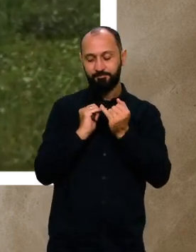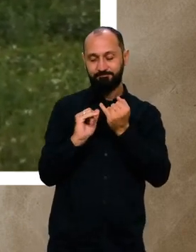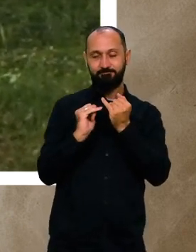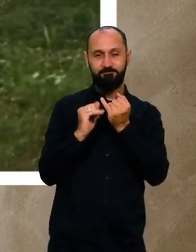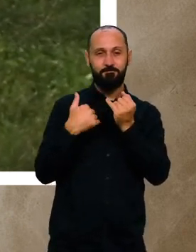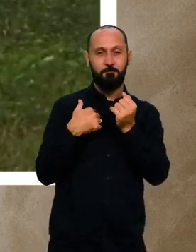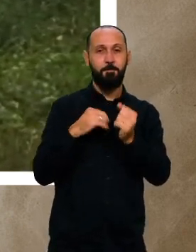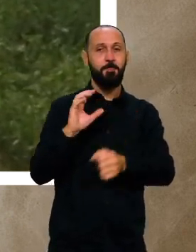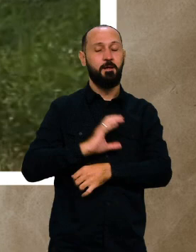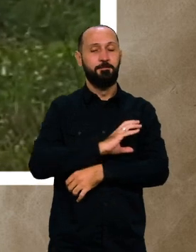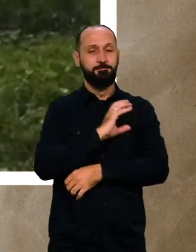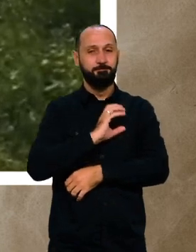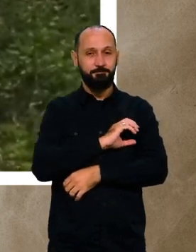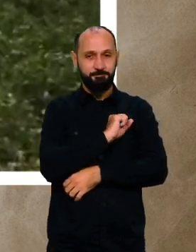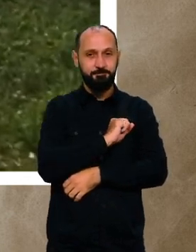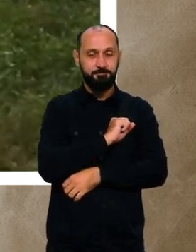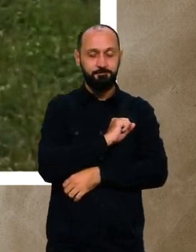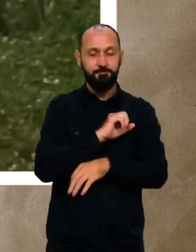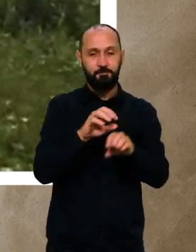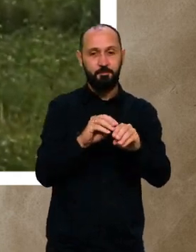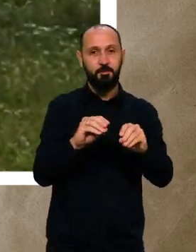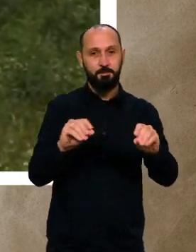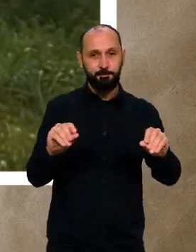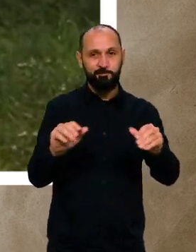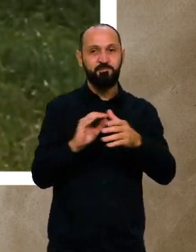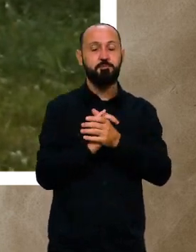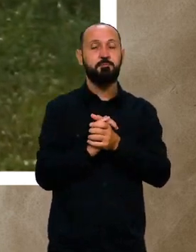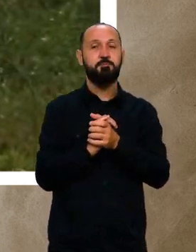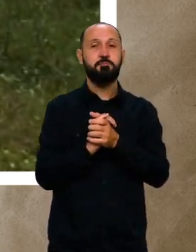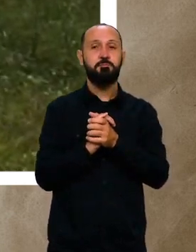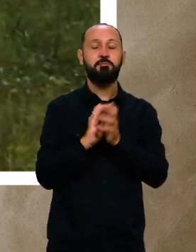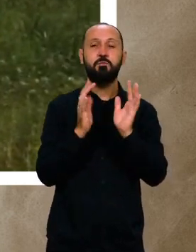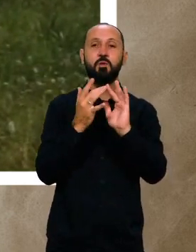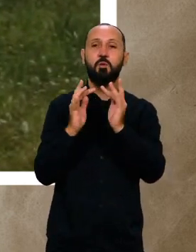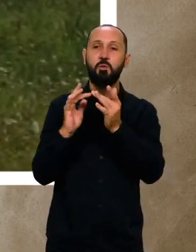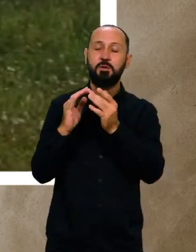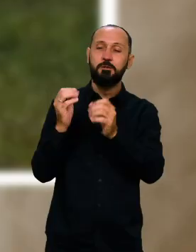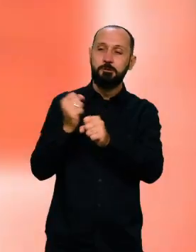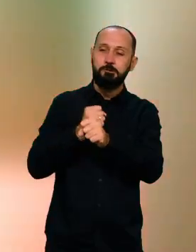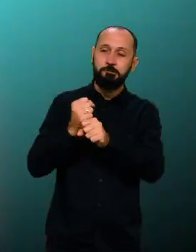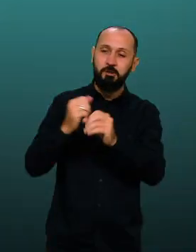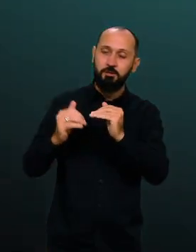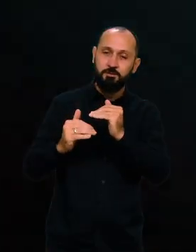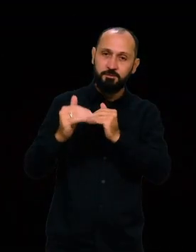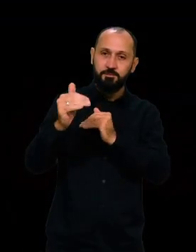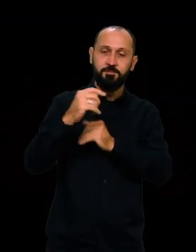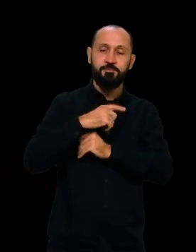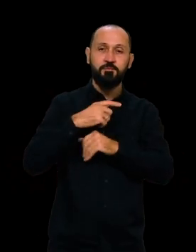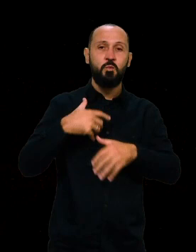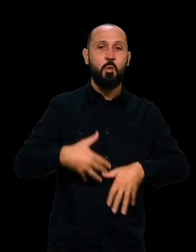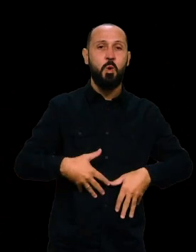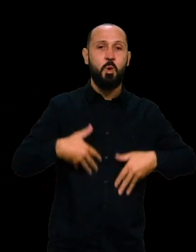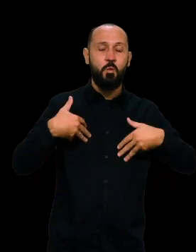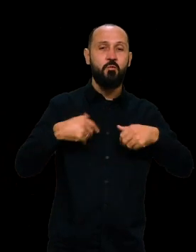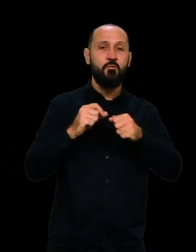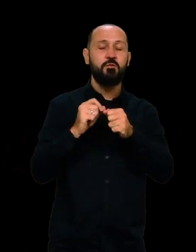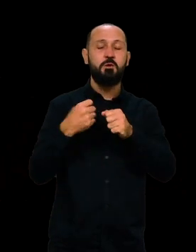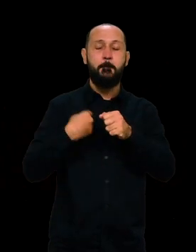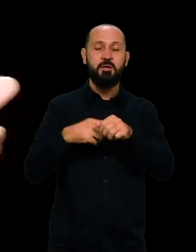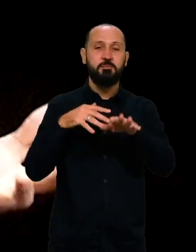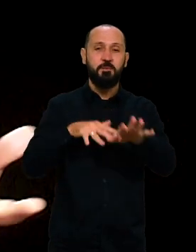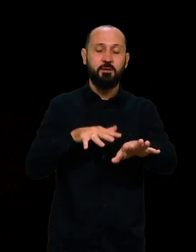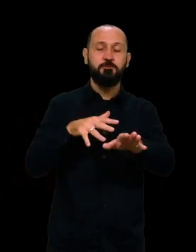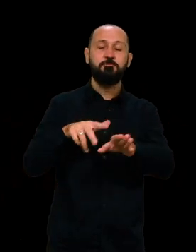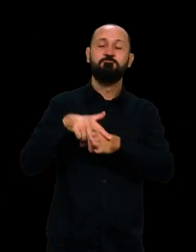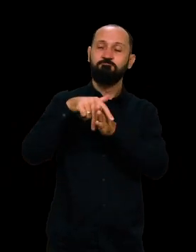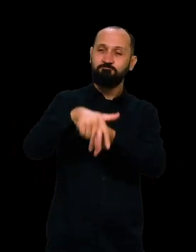você queima junto porque você tem o amor pela terra. Então, esse convívio desses primeiros anos, e eu tive a honra